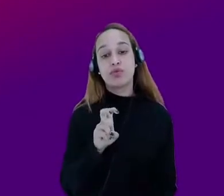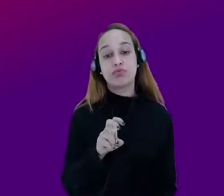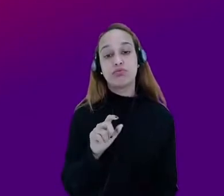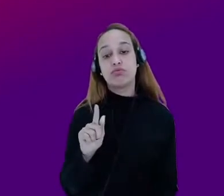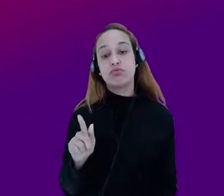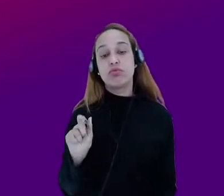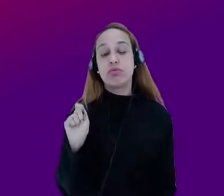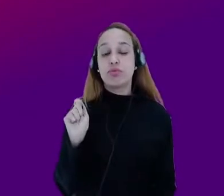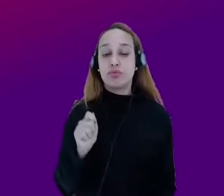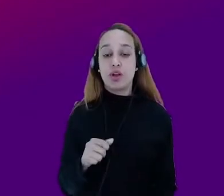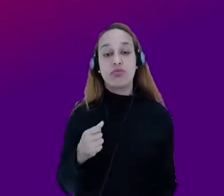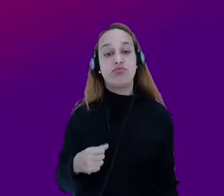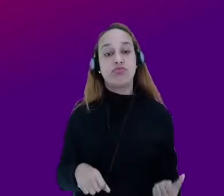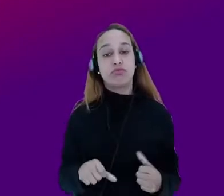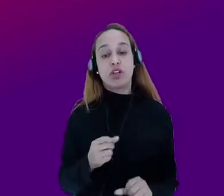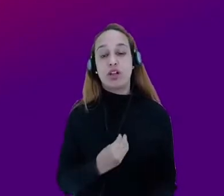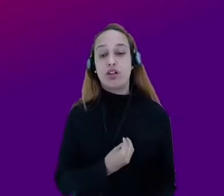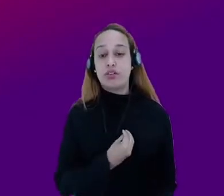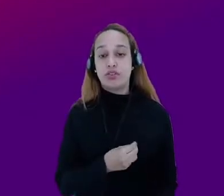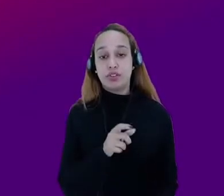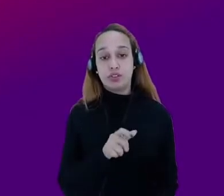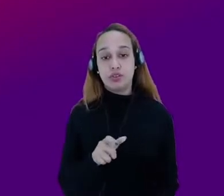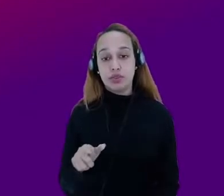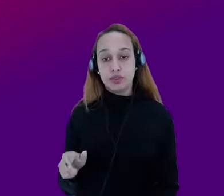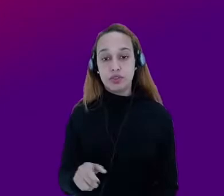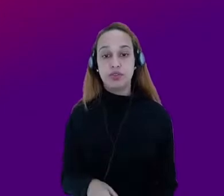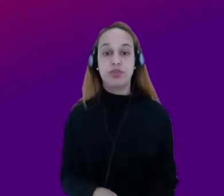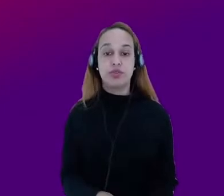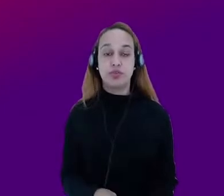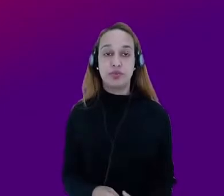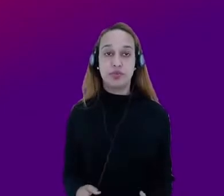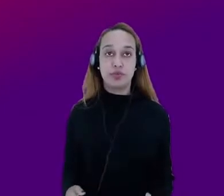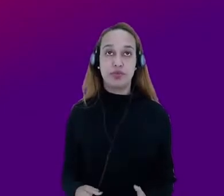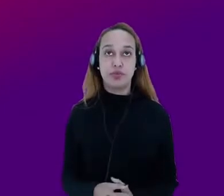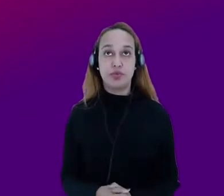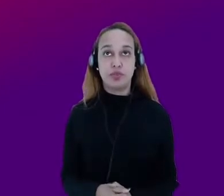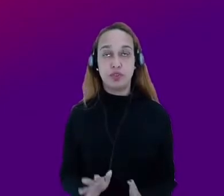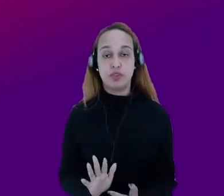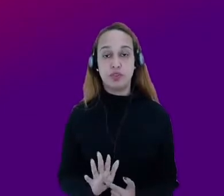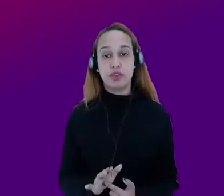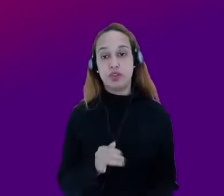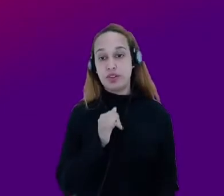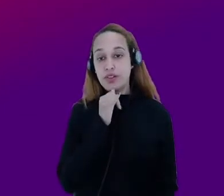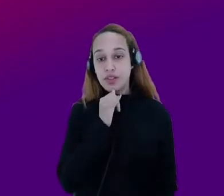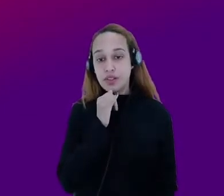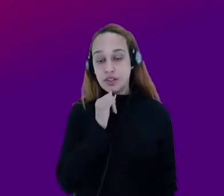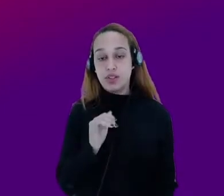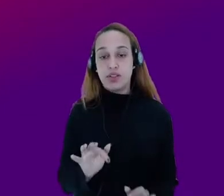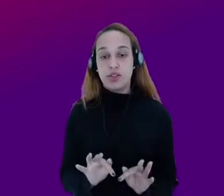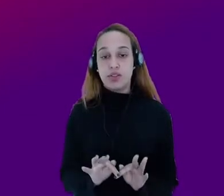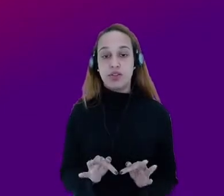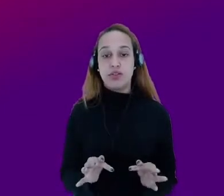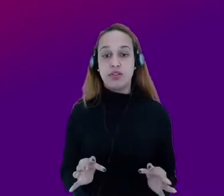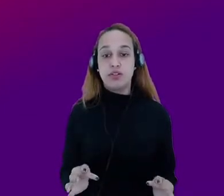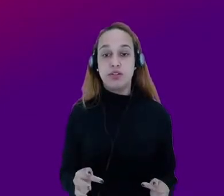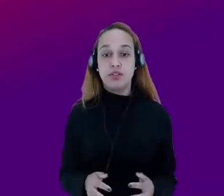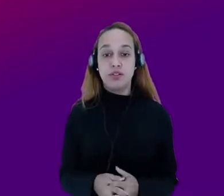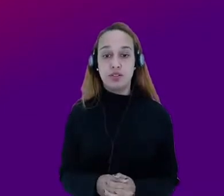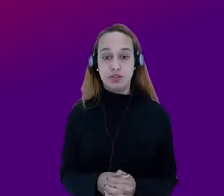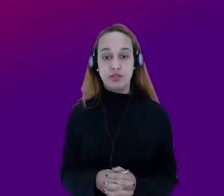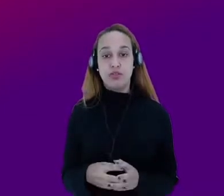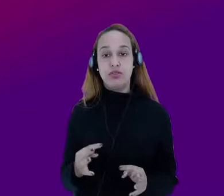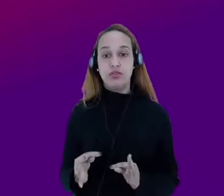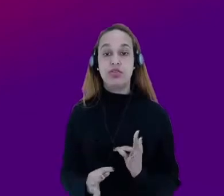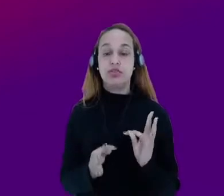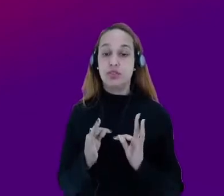pode revolucionar a vida das pessoas. Deixa eu dar um exemplo simples, né, desse 5G, dessa tecnologia